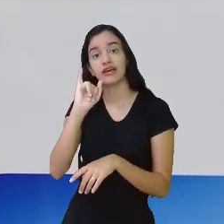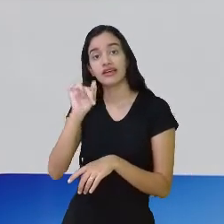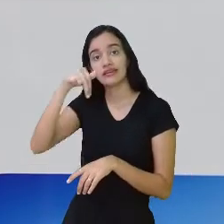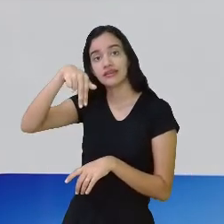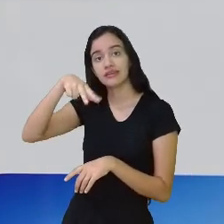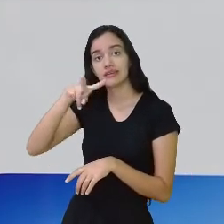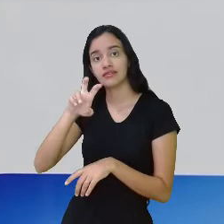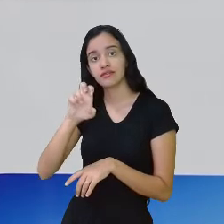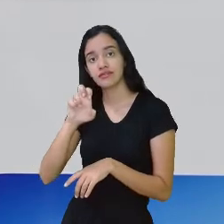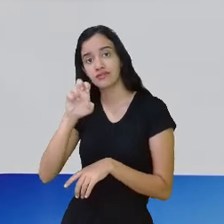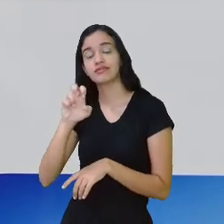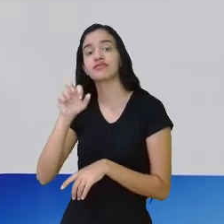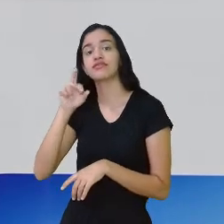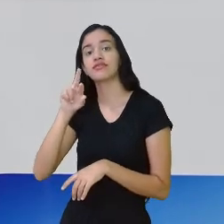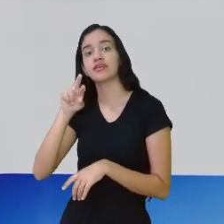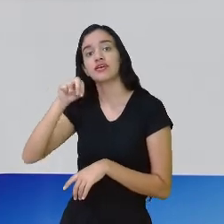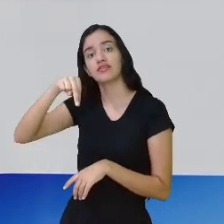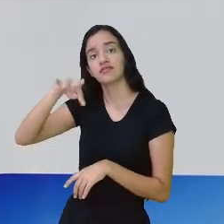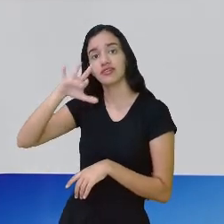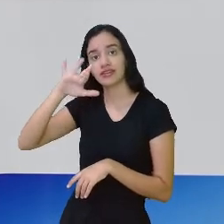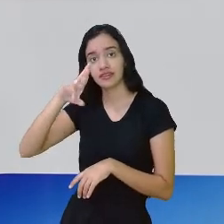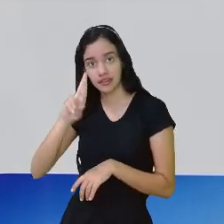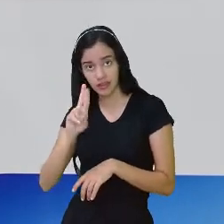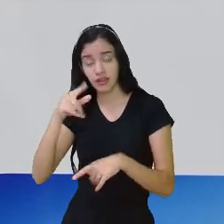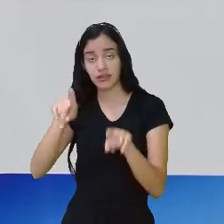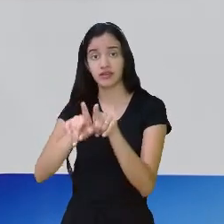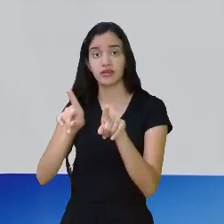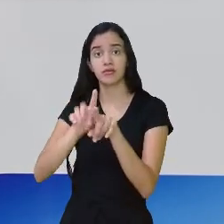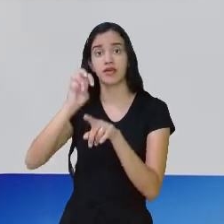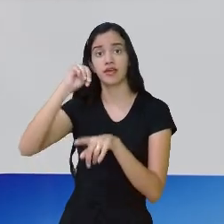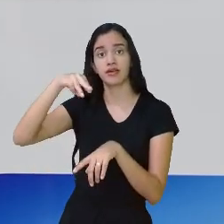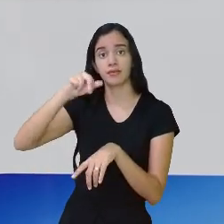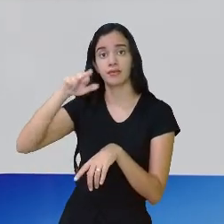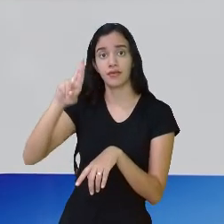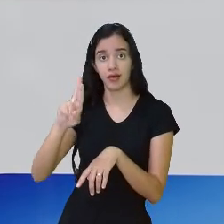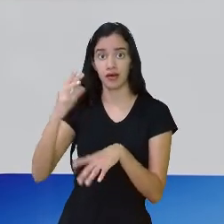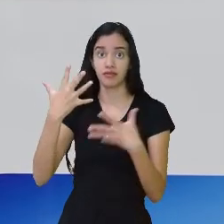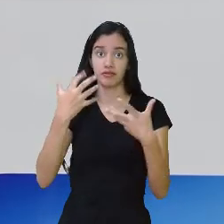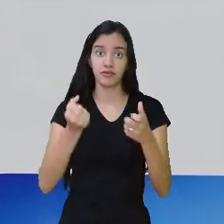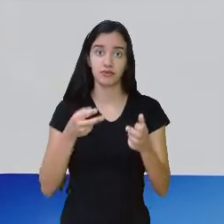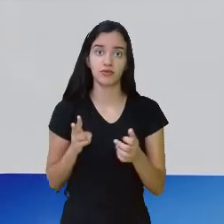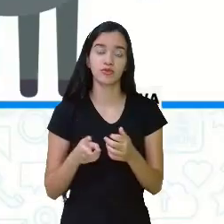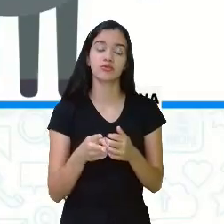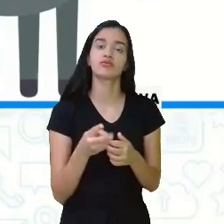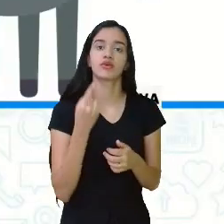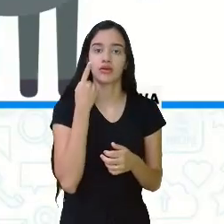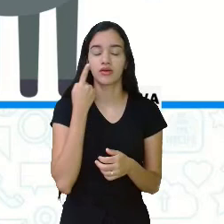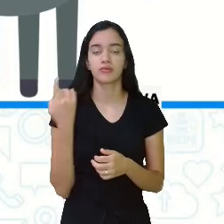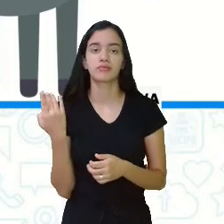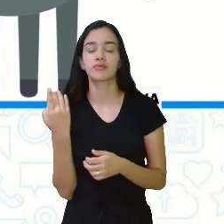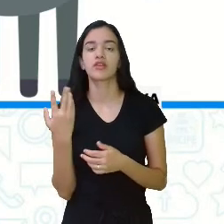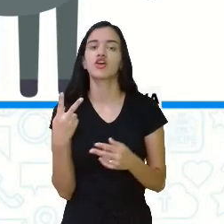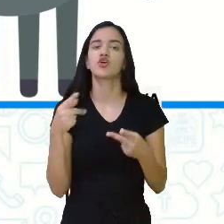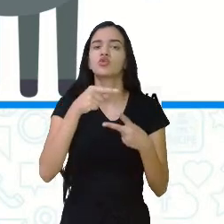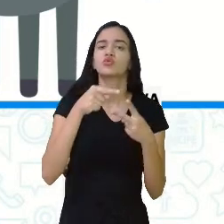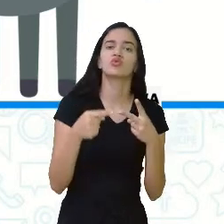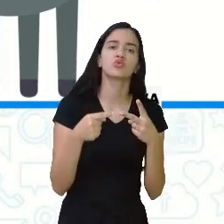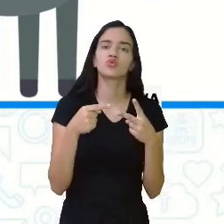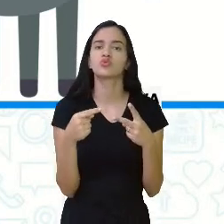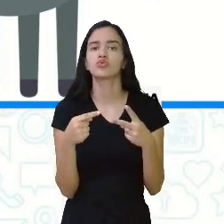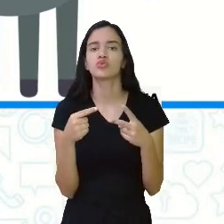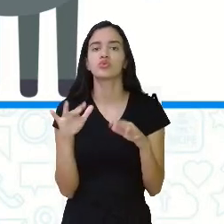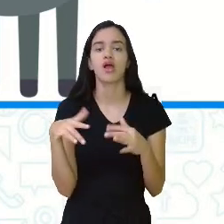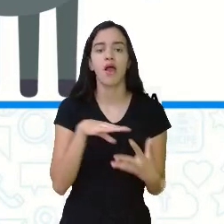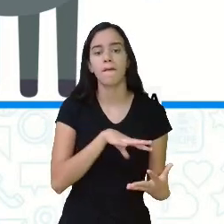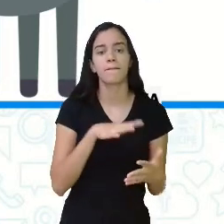inventar. Compreenderam bem o que é rima? Ótimo. Então, vamos lá, vamos seguir. E os dois sairão